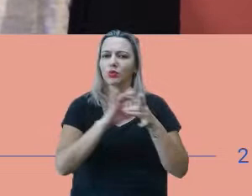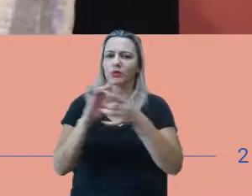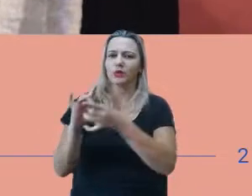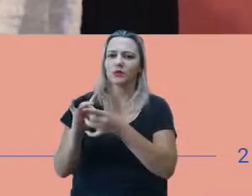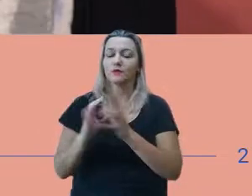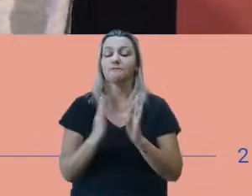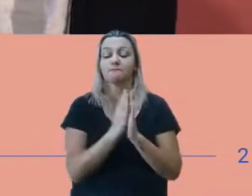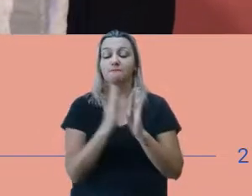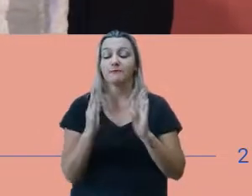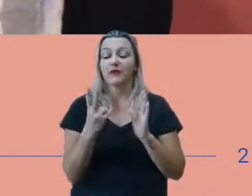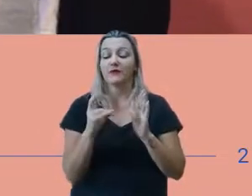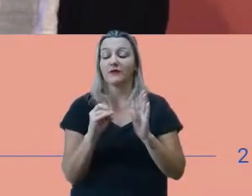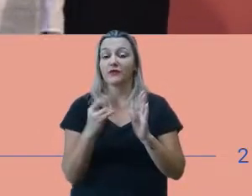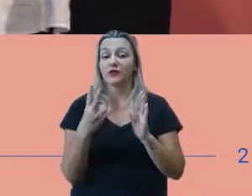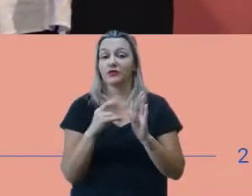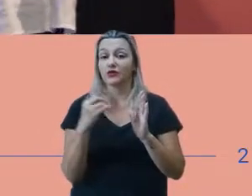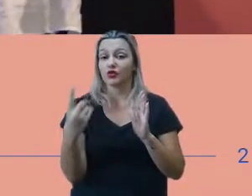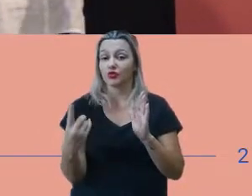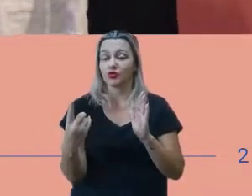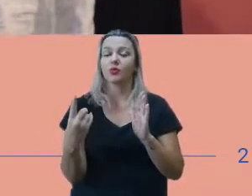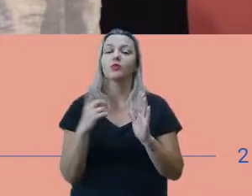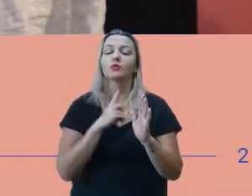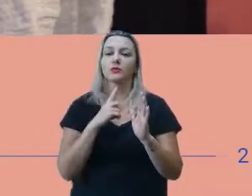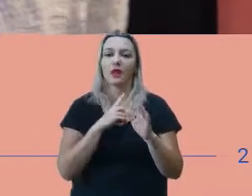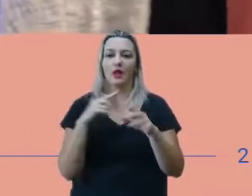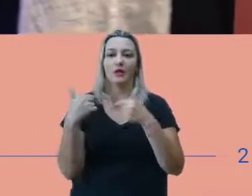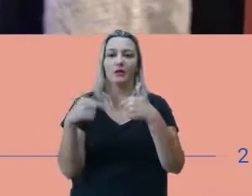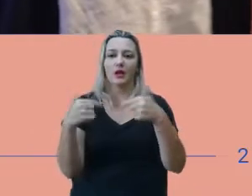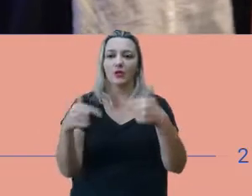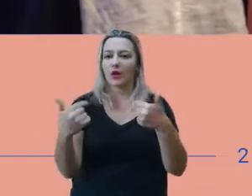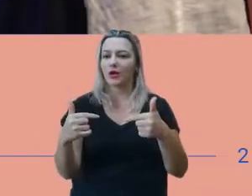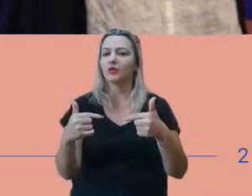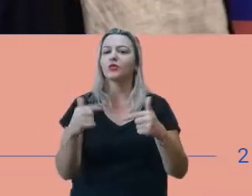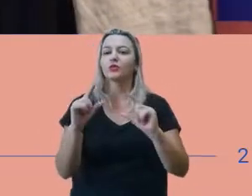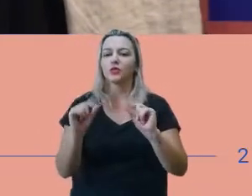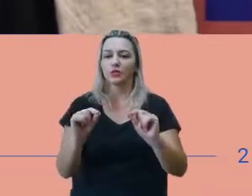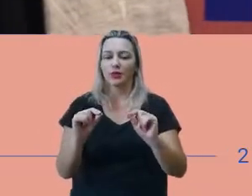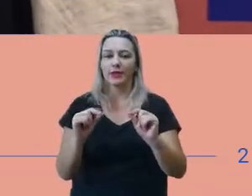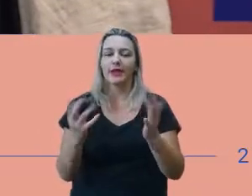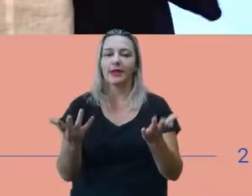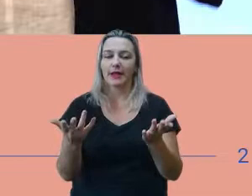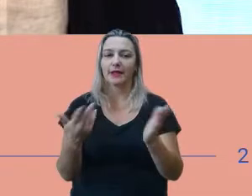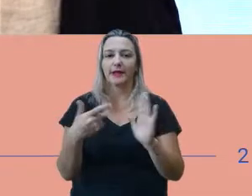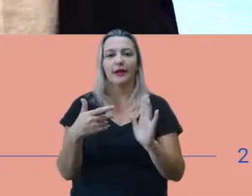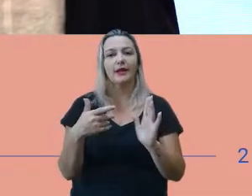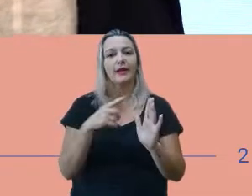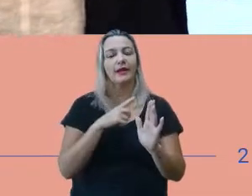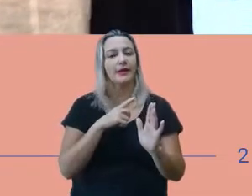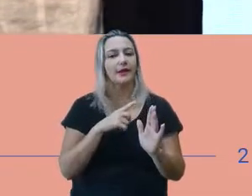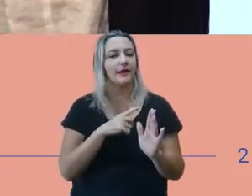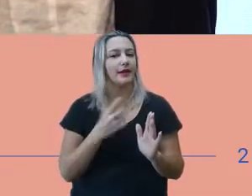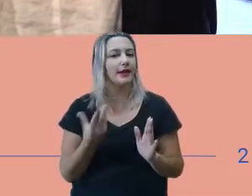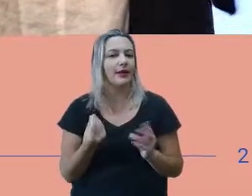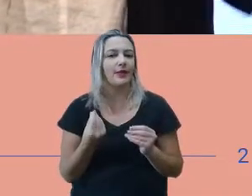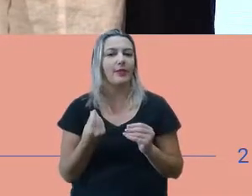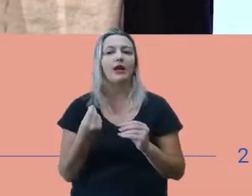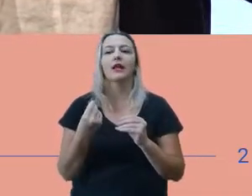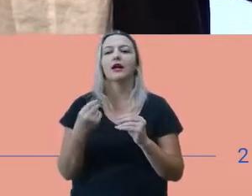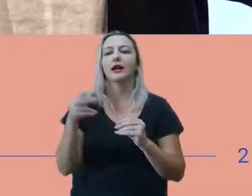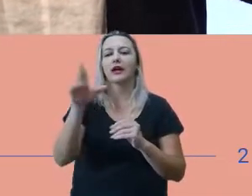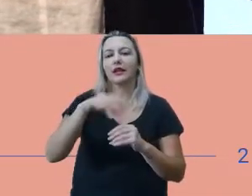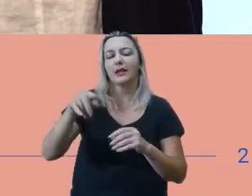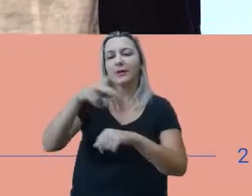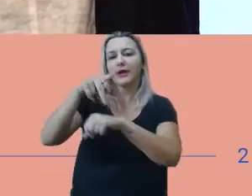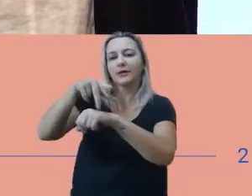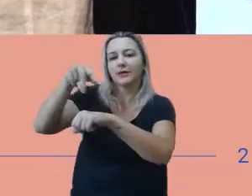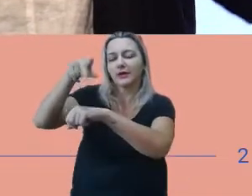2021 a gente tá vendo um trabalho que tá sendo e pela união europeia pela UNEP